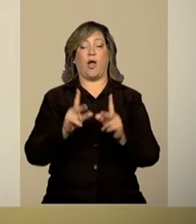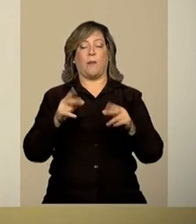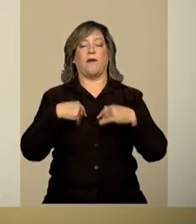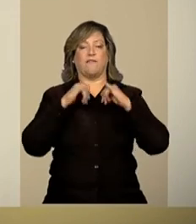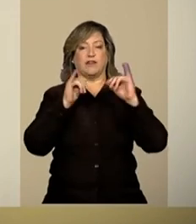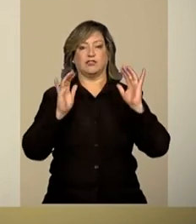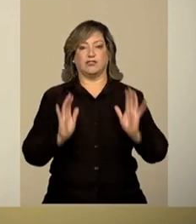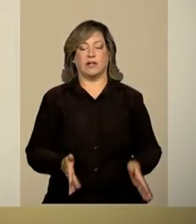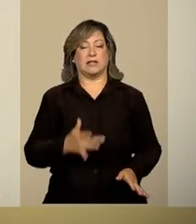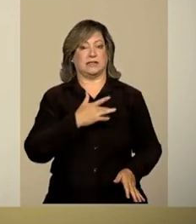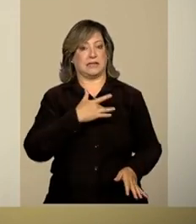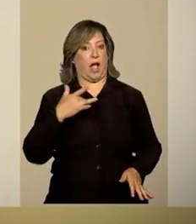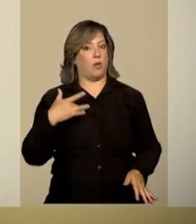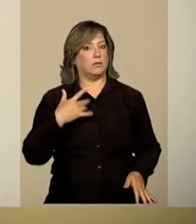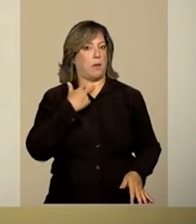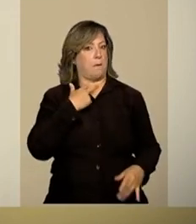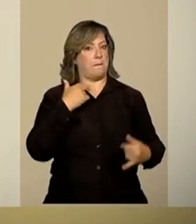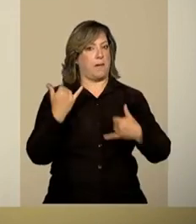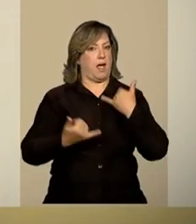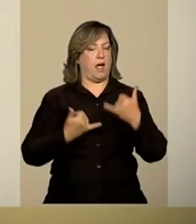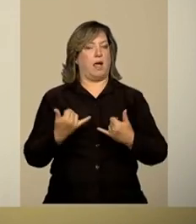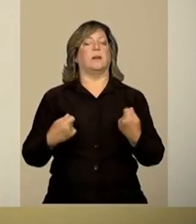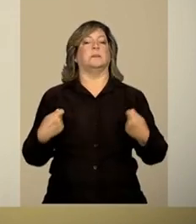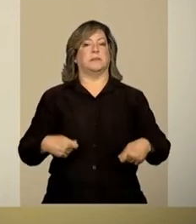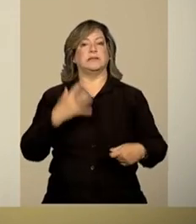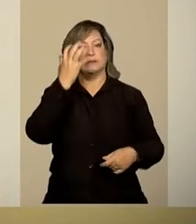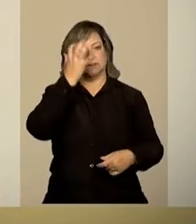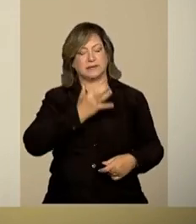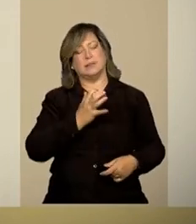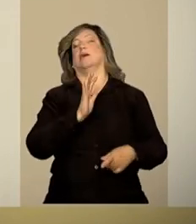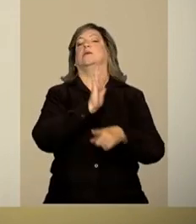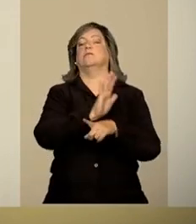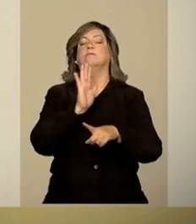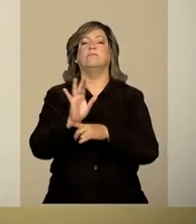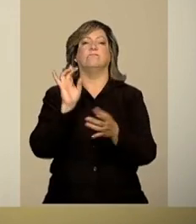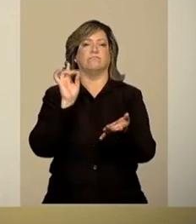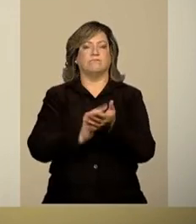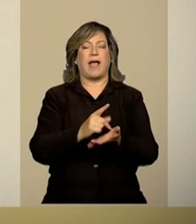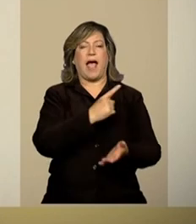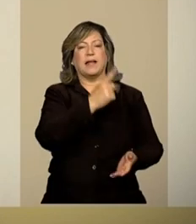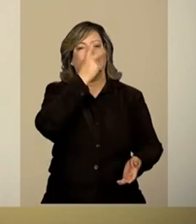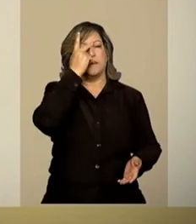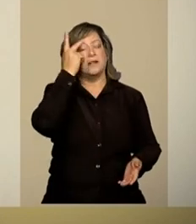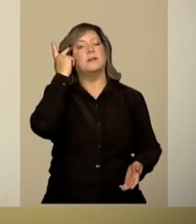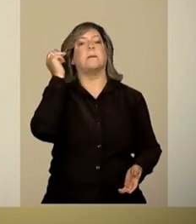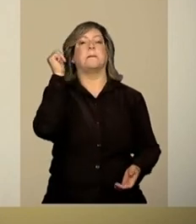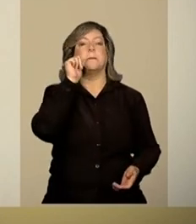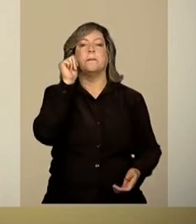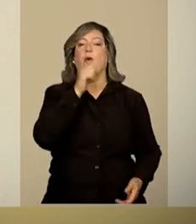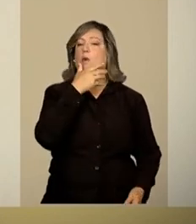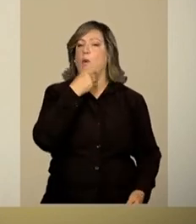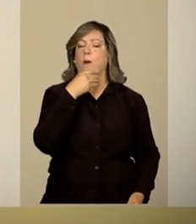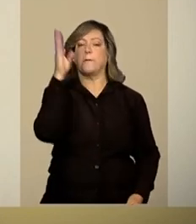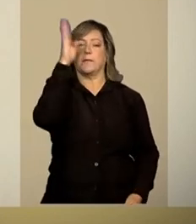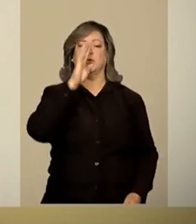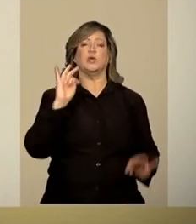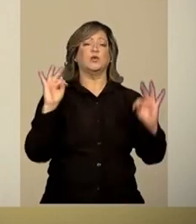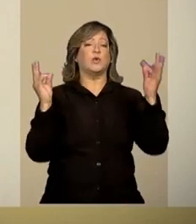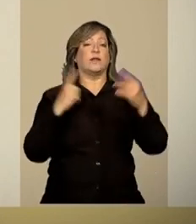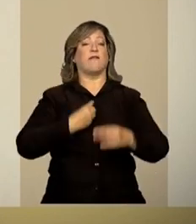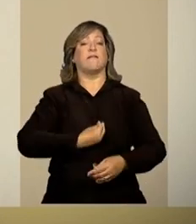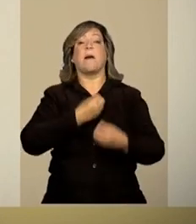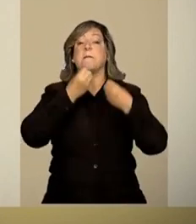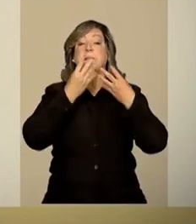como eu já disse o a saúde do povo a gente não negocia estamos apoiando cada brasileira e cada brasileiro para que